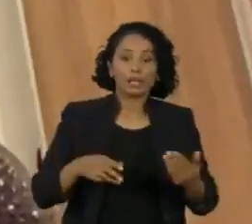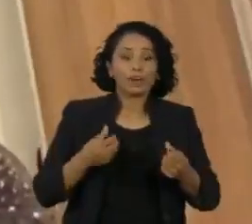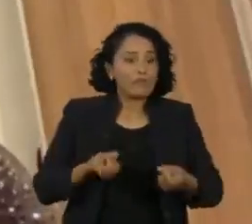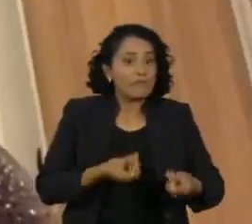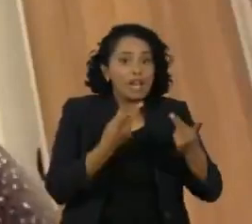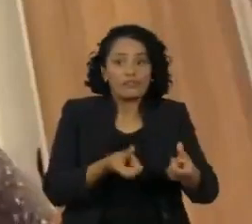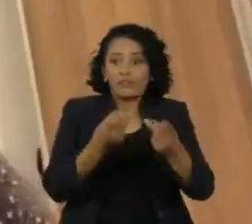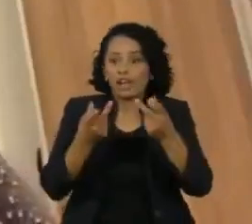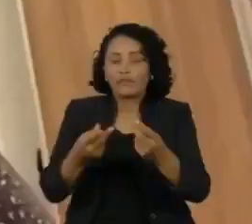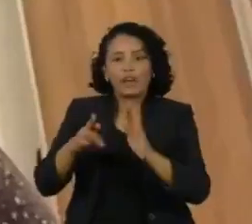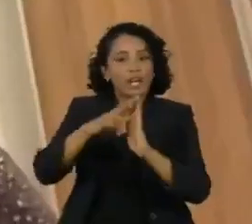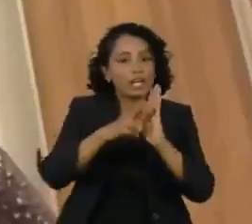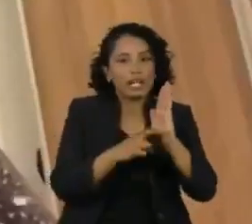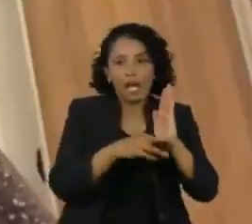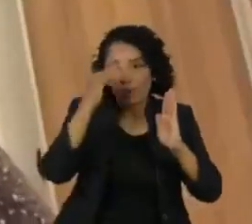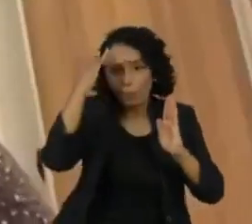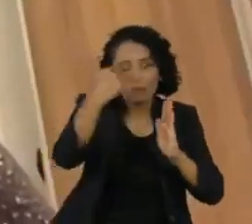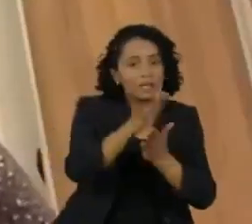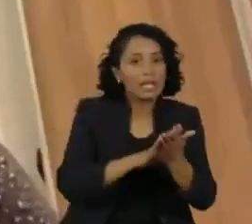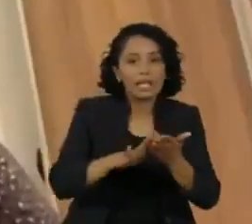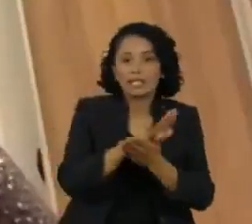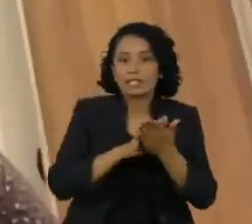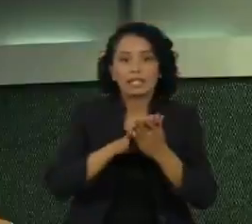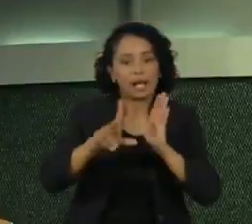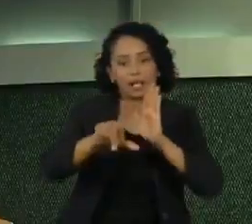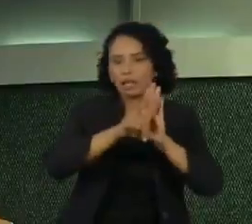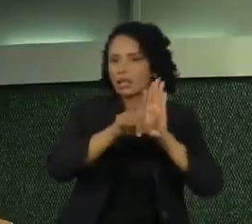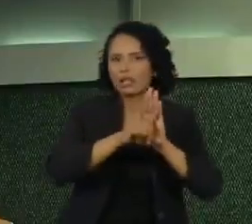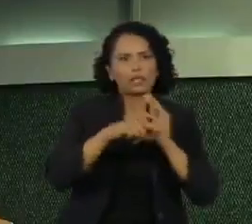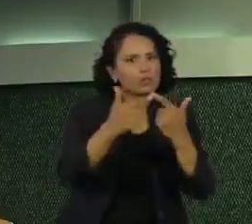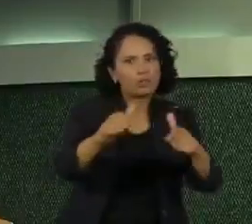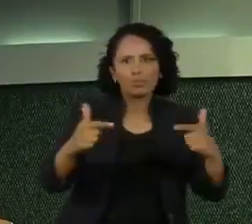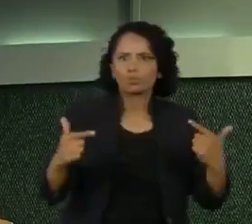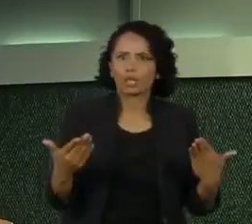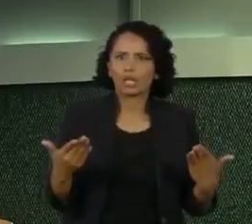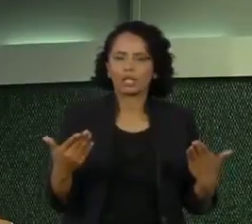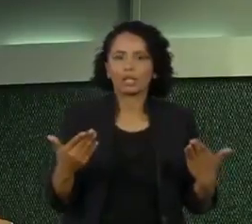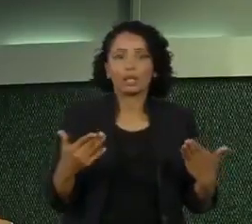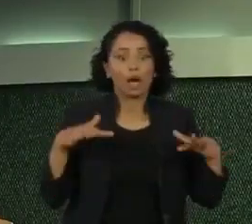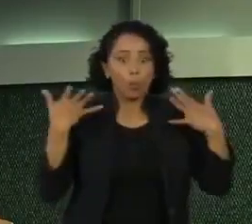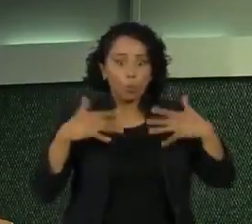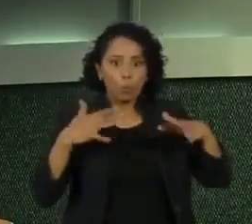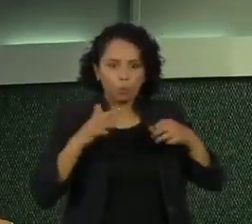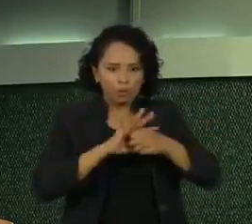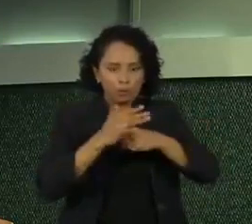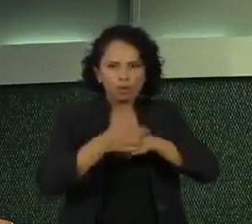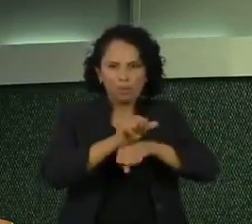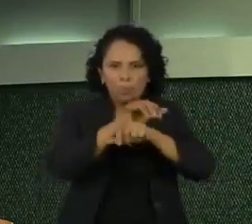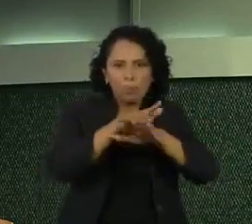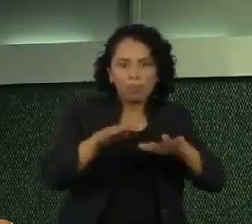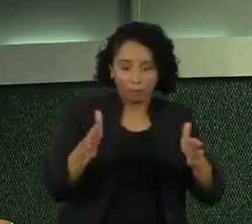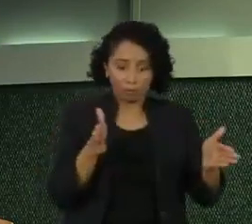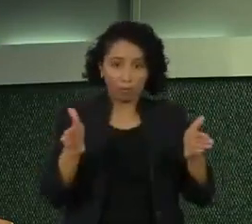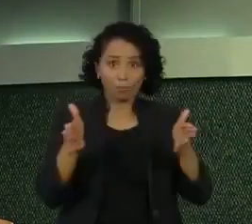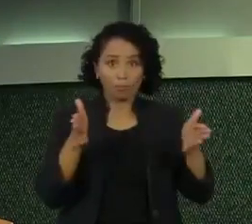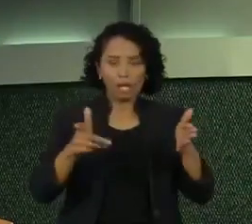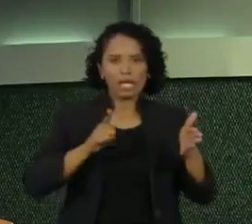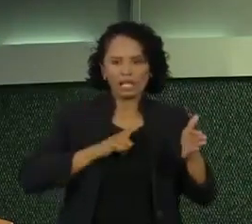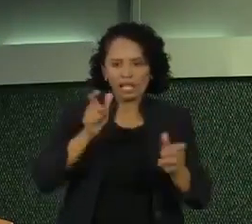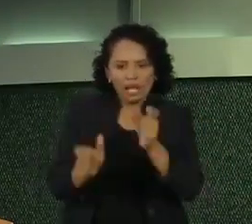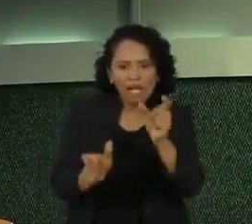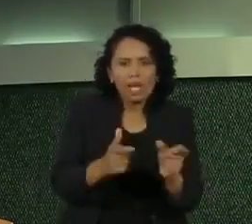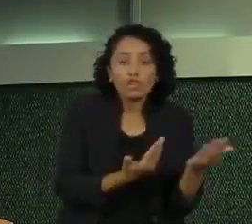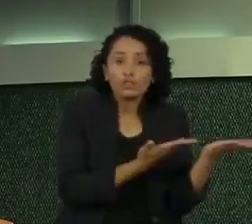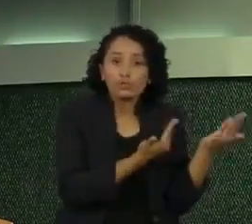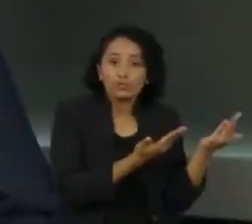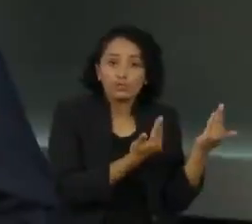não regulamentada, que é uma venda irregular, e eu senti um boom agora na pandemia, principalmente entre os jovens, a gente que atende, né,